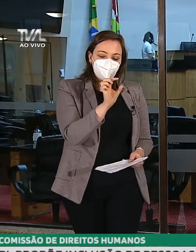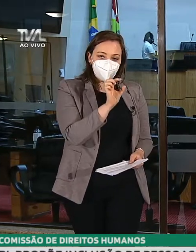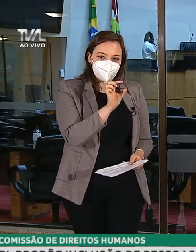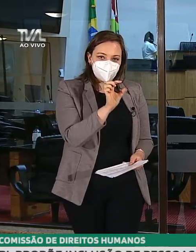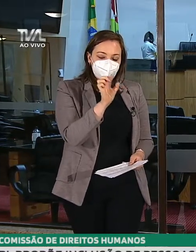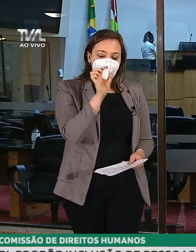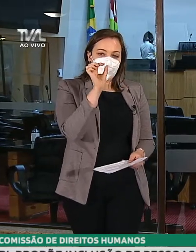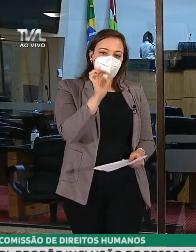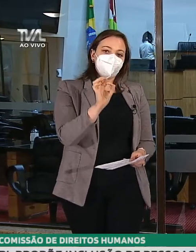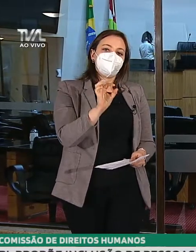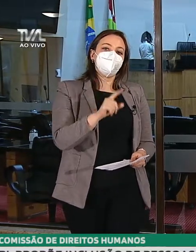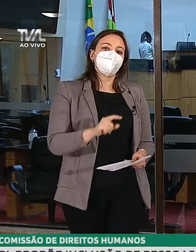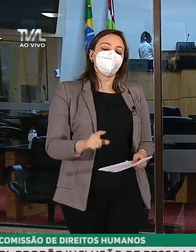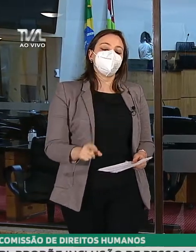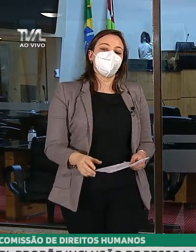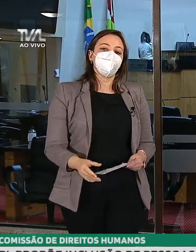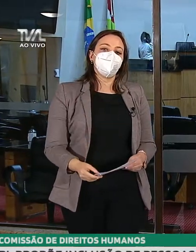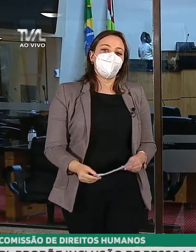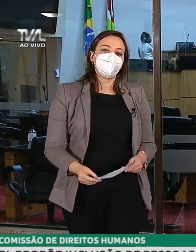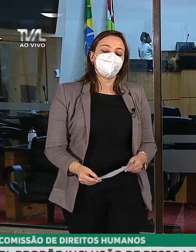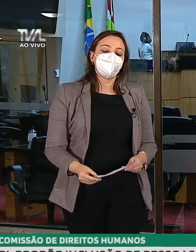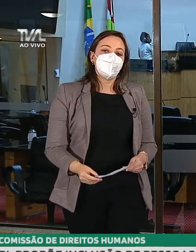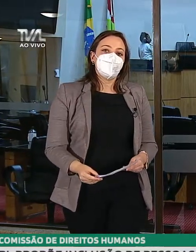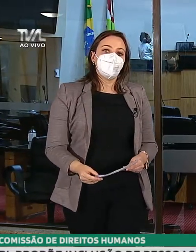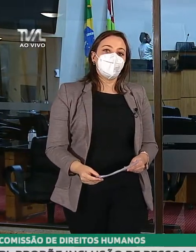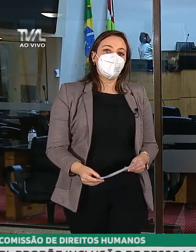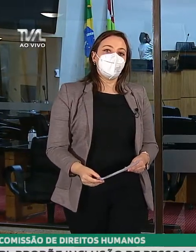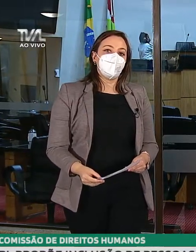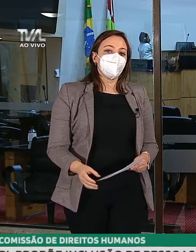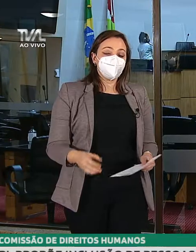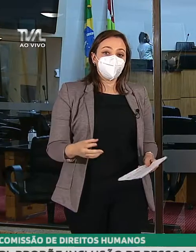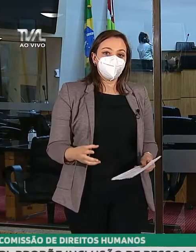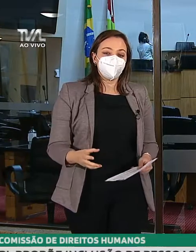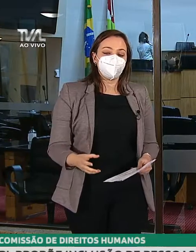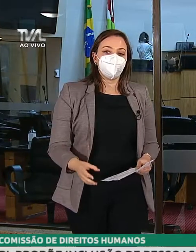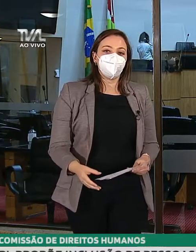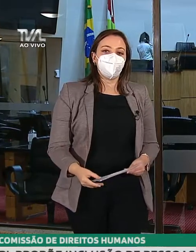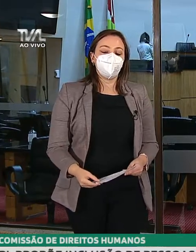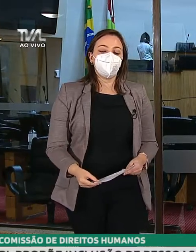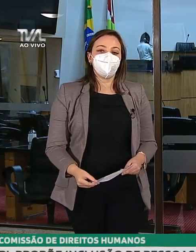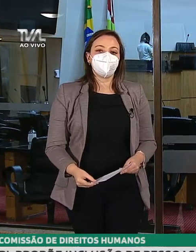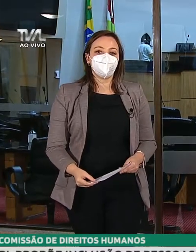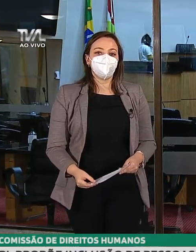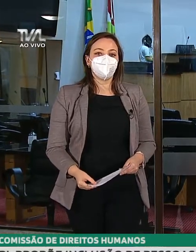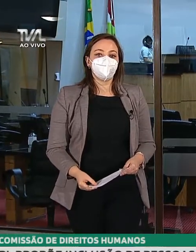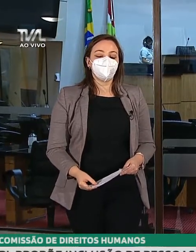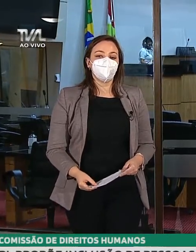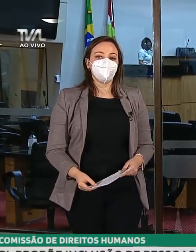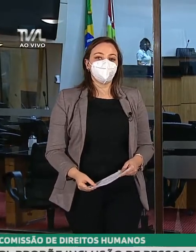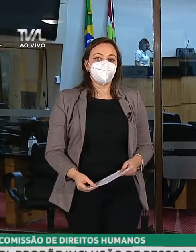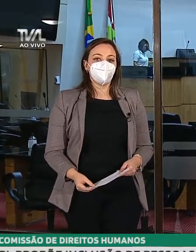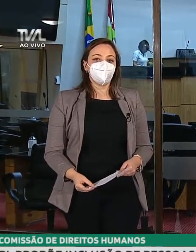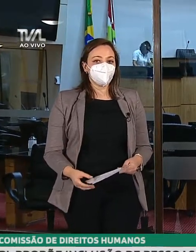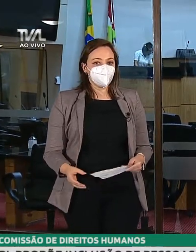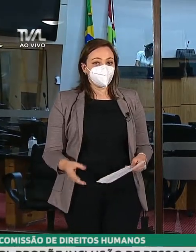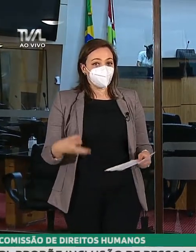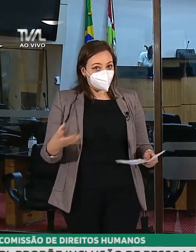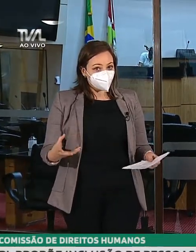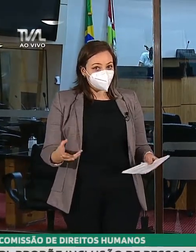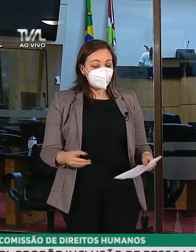de quebra-cabeça. Esse símbolo, se você não conhece, ele é alusivo, então, à questão do transtorno do